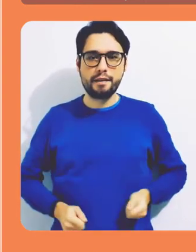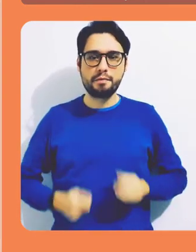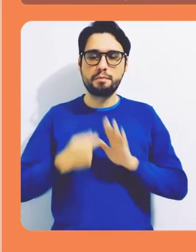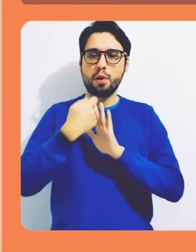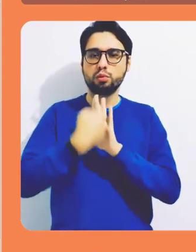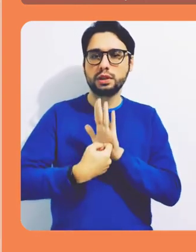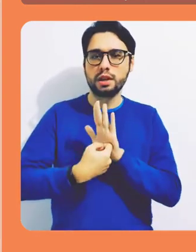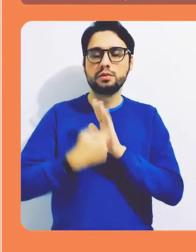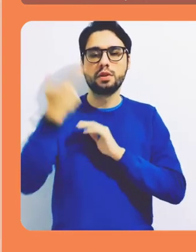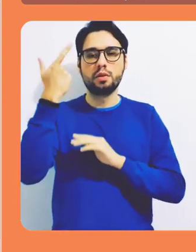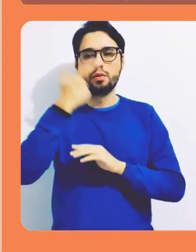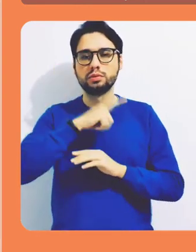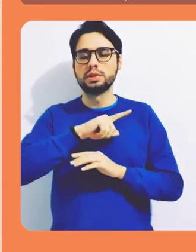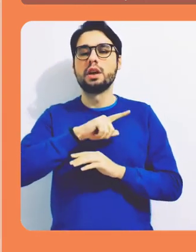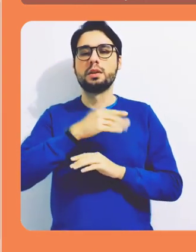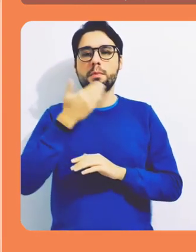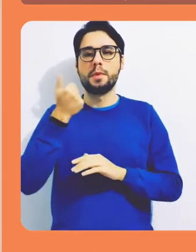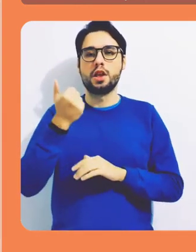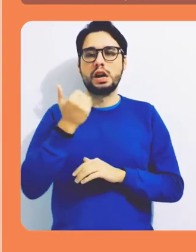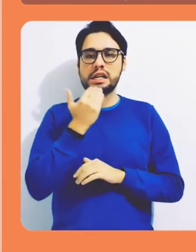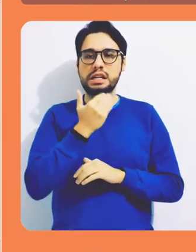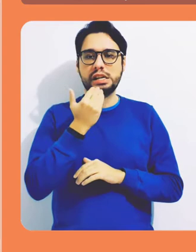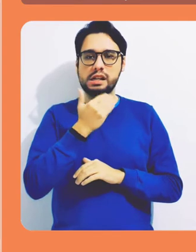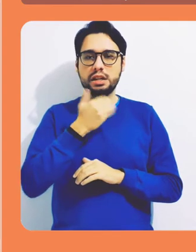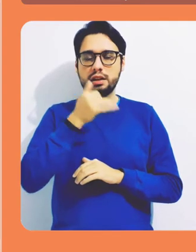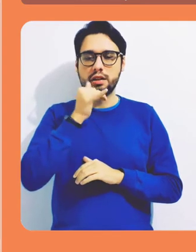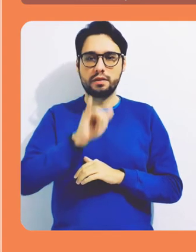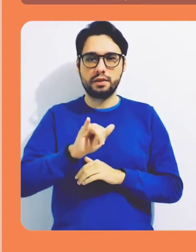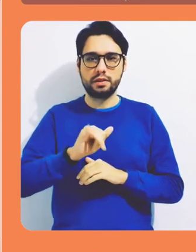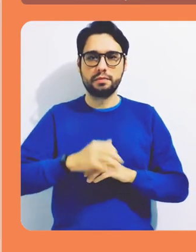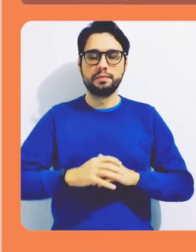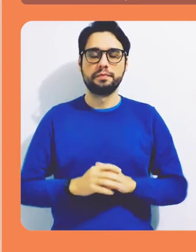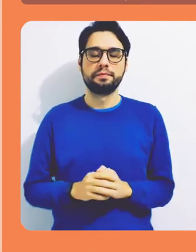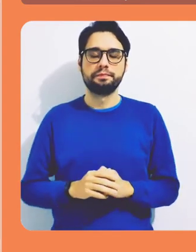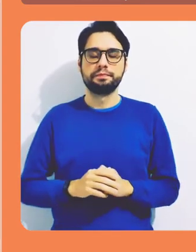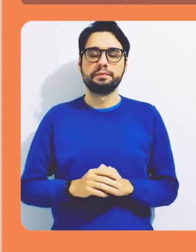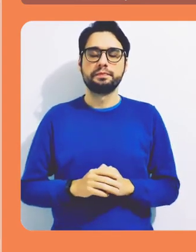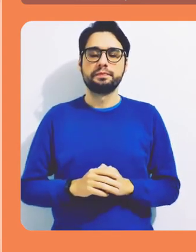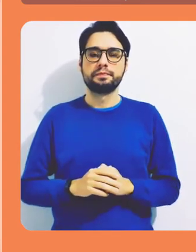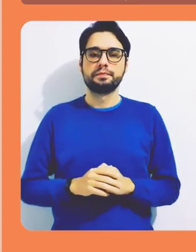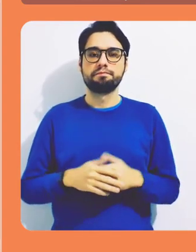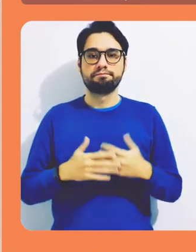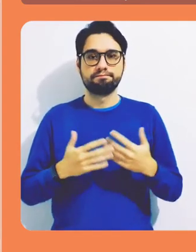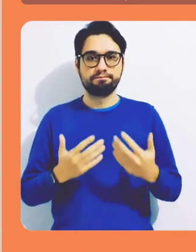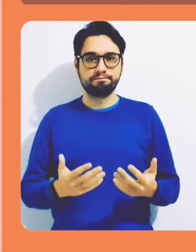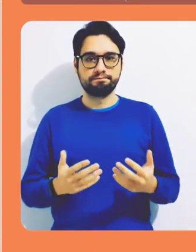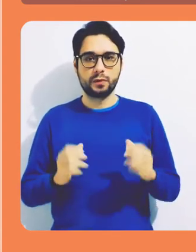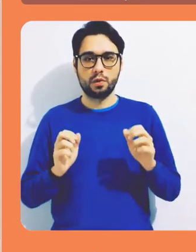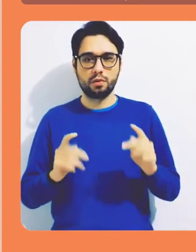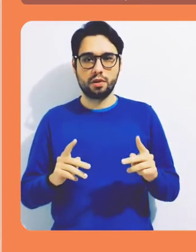Tá? Então é uma opção possível de se fazer. Ok?